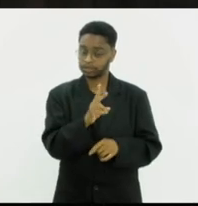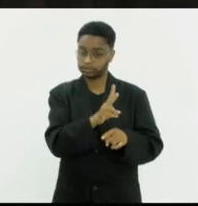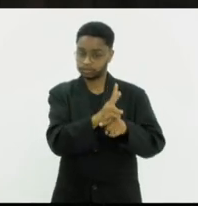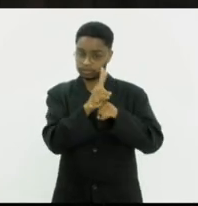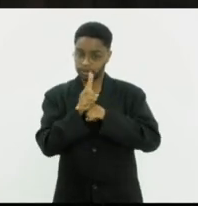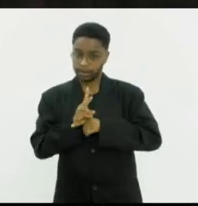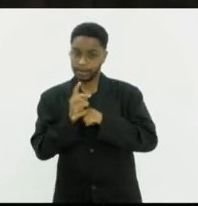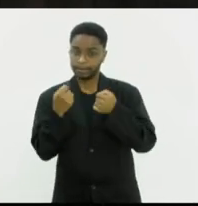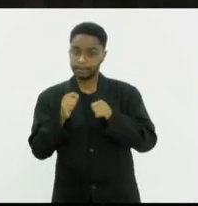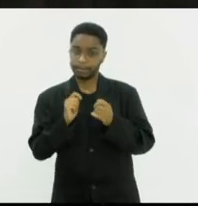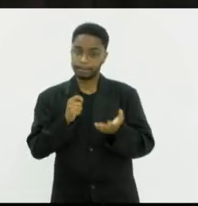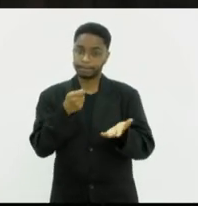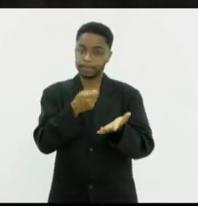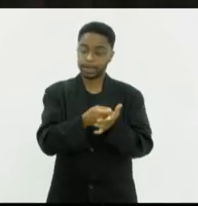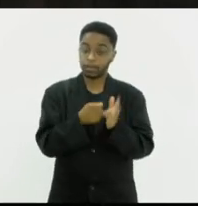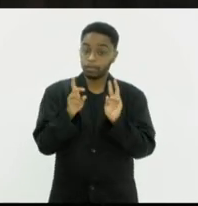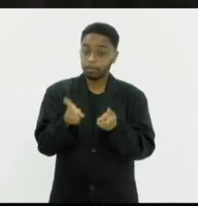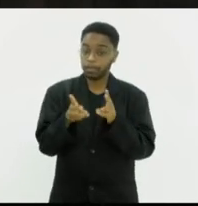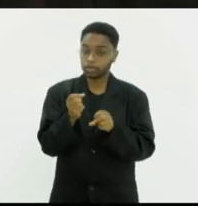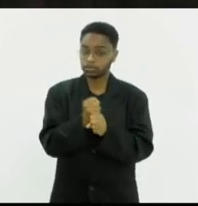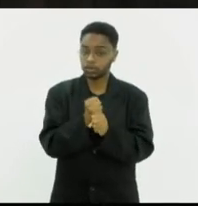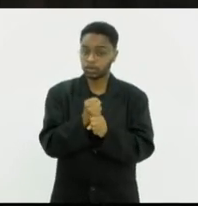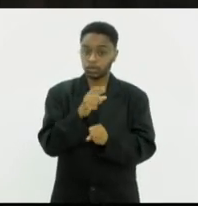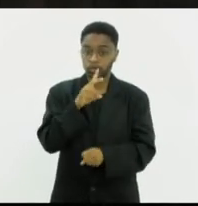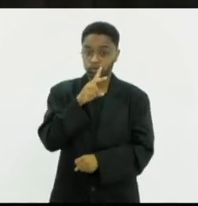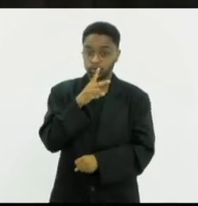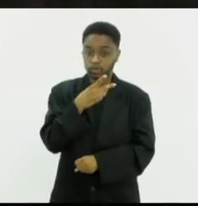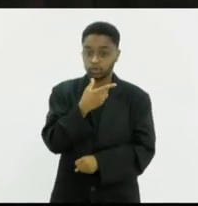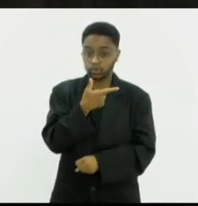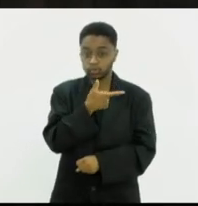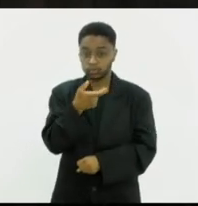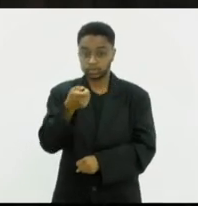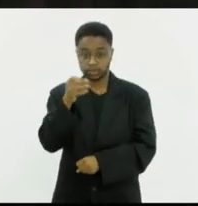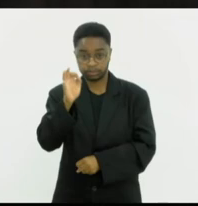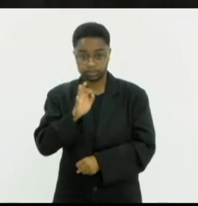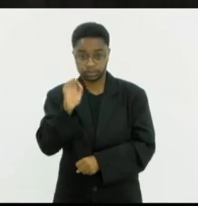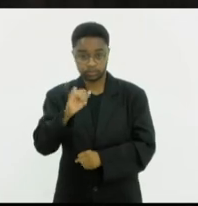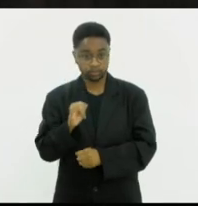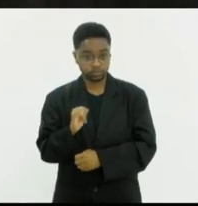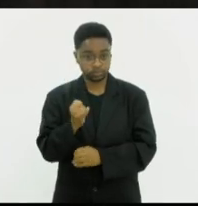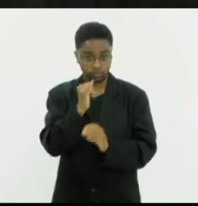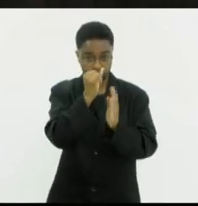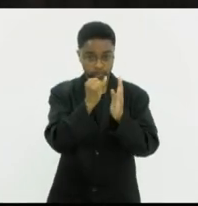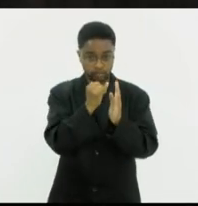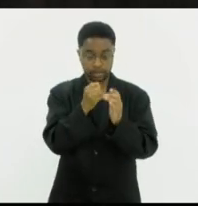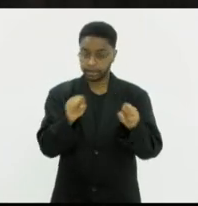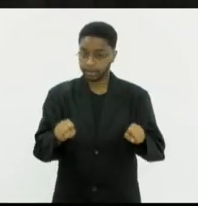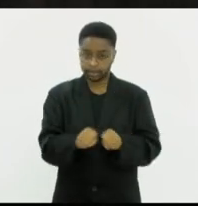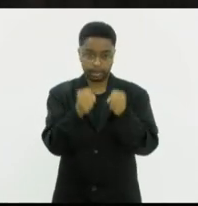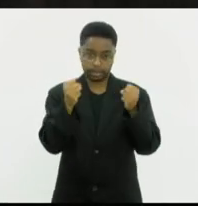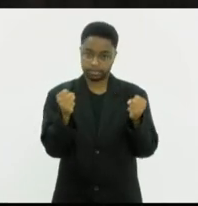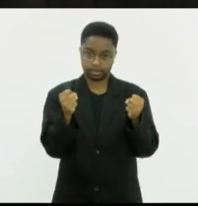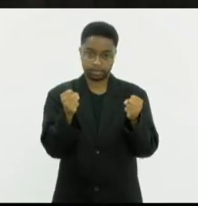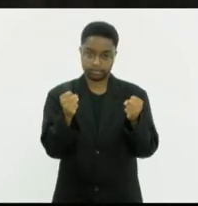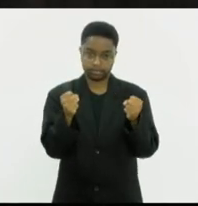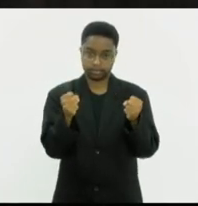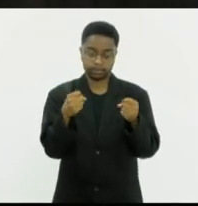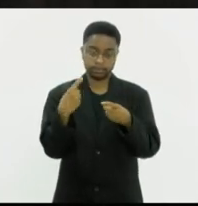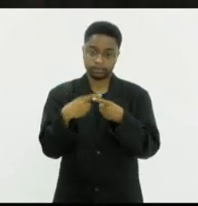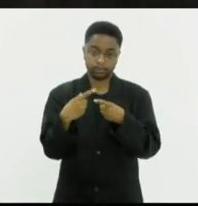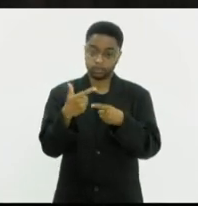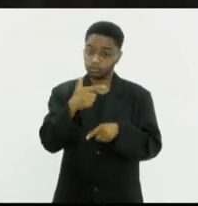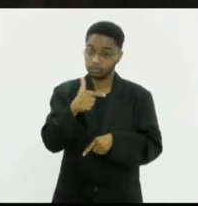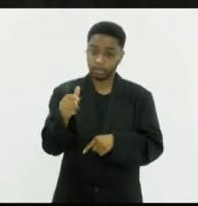tiver que pagar no mesmo ano 200 de juros, Vossa Excelência morre. Não há empresário